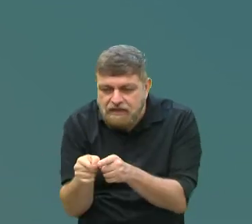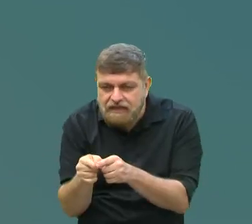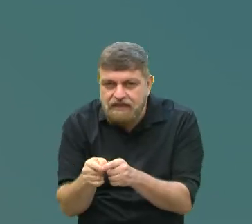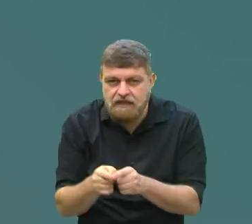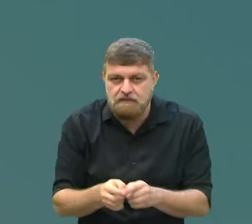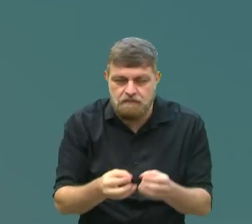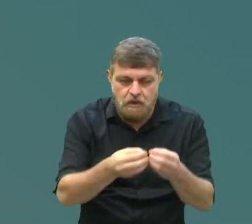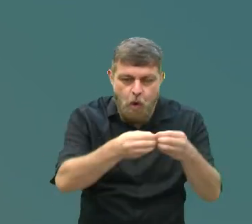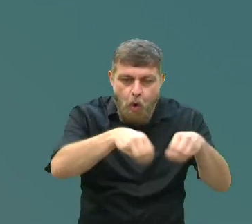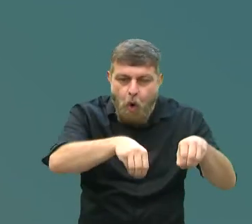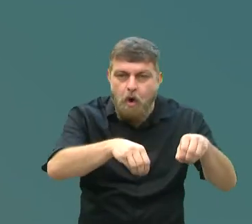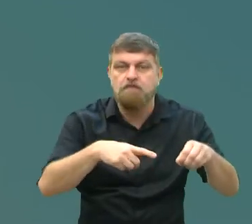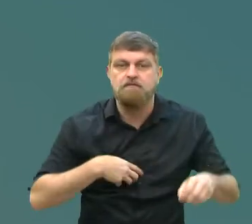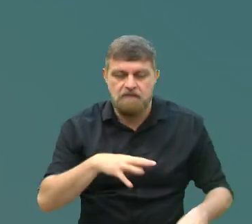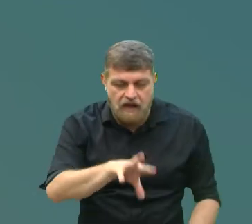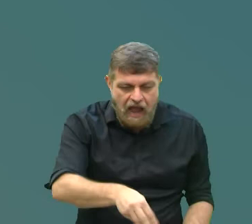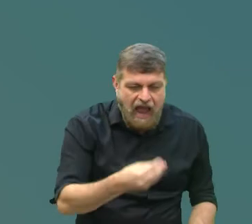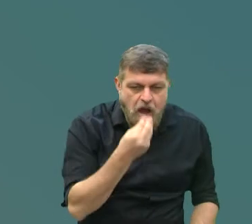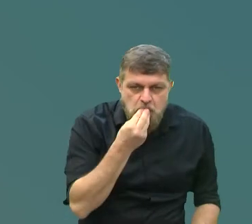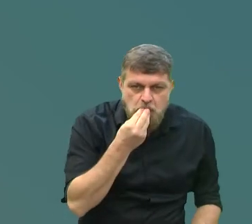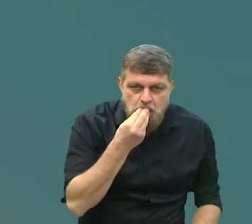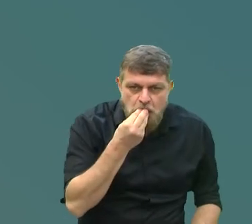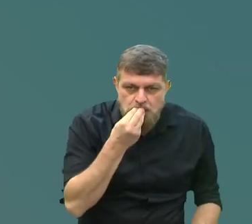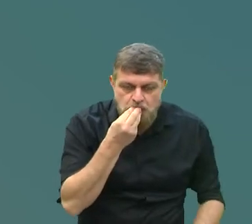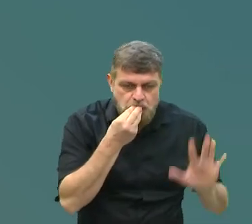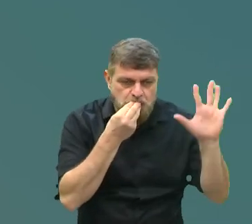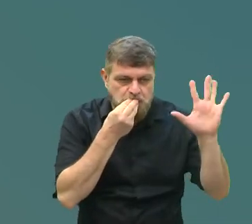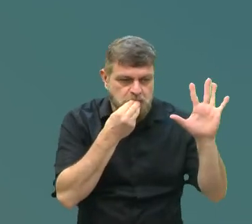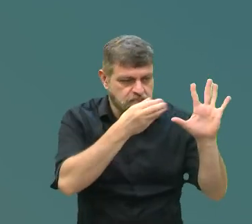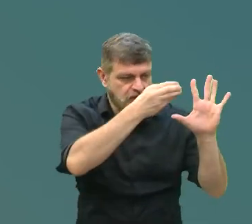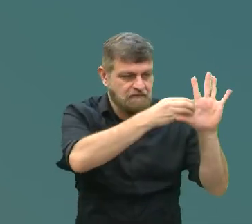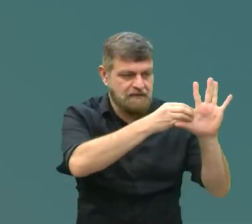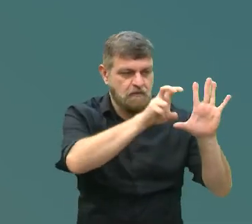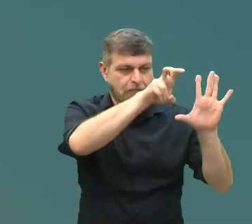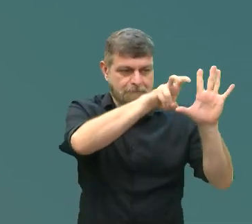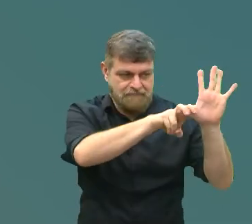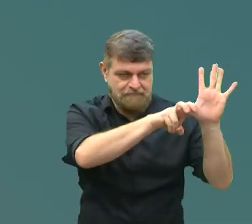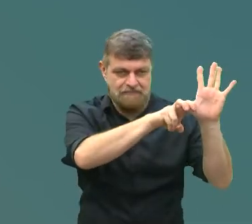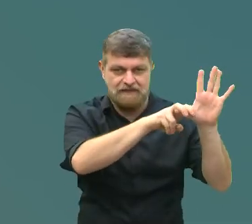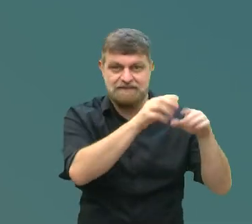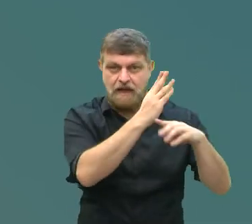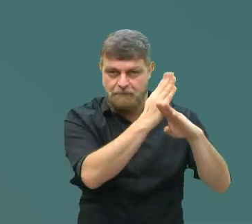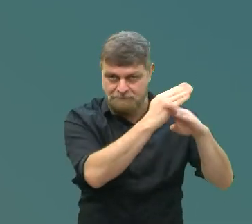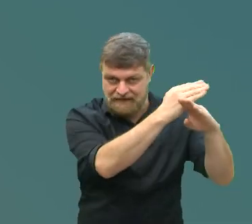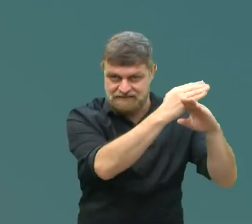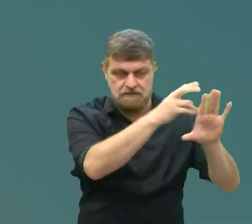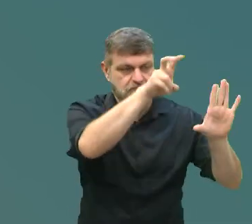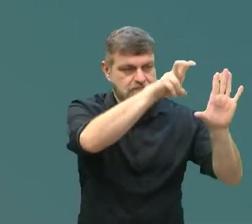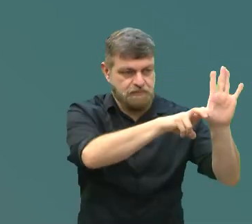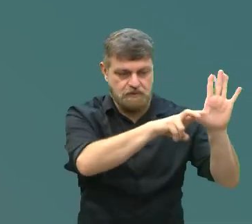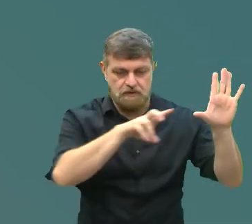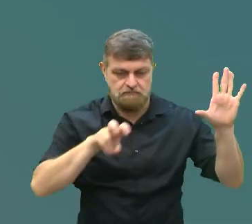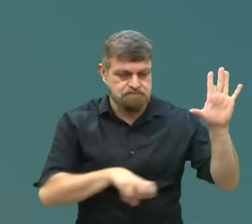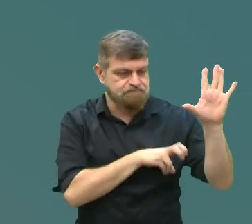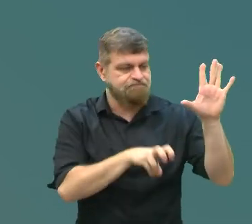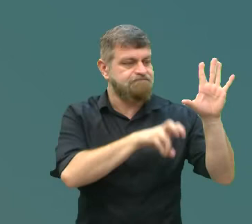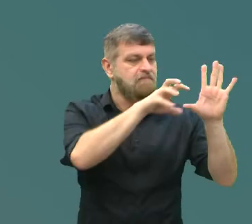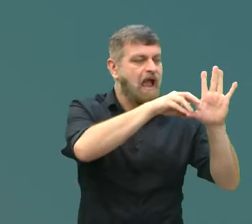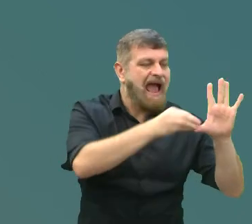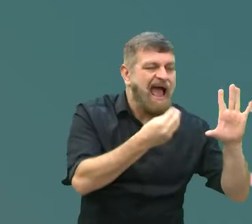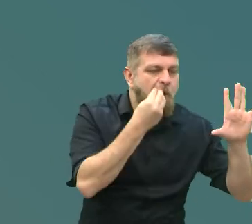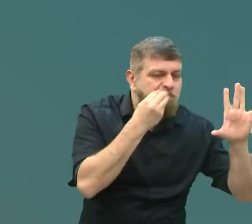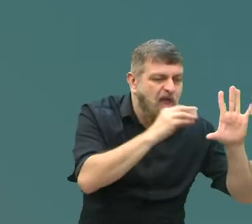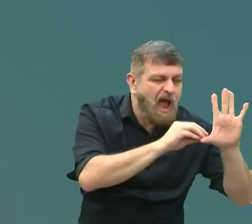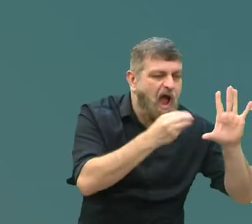ovos, quando encontra ovos de pássaros, né, na floresta, tudo isso. Então, ele contribui